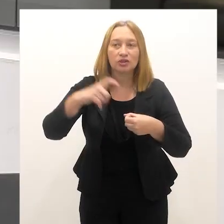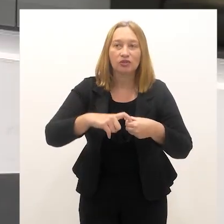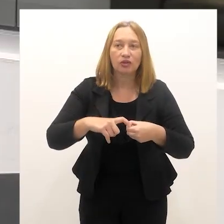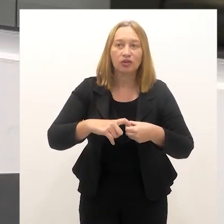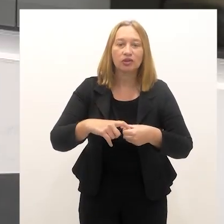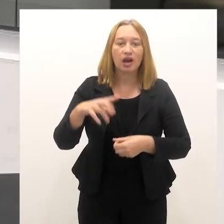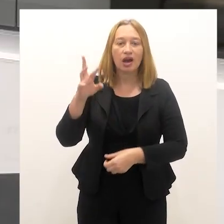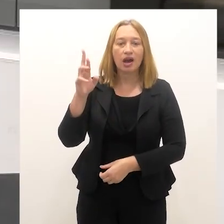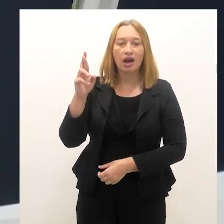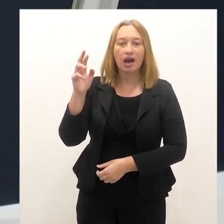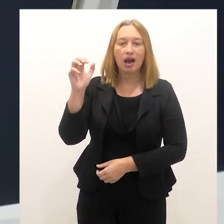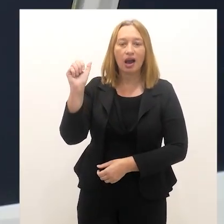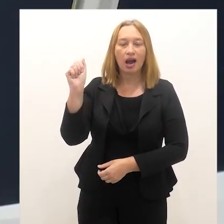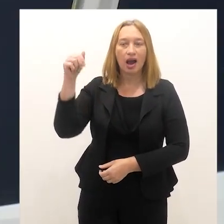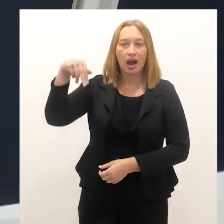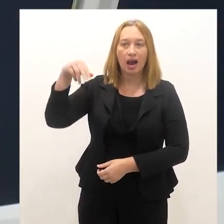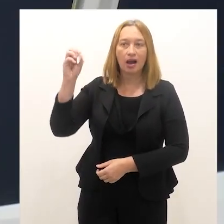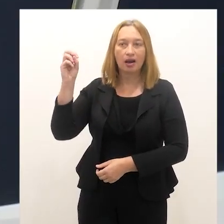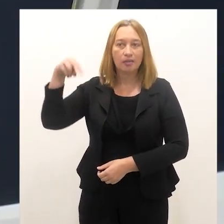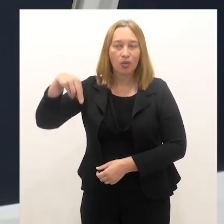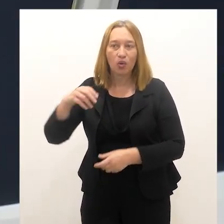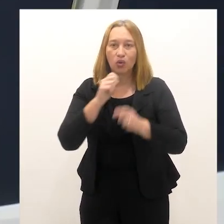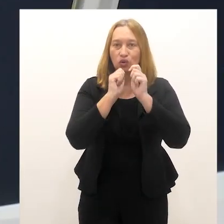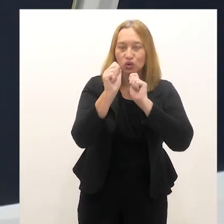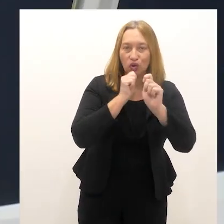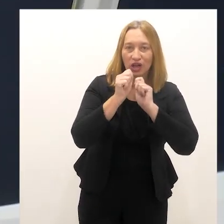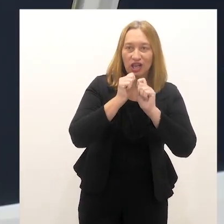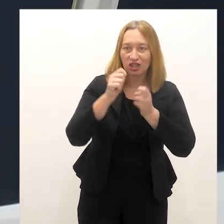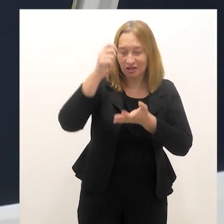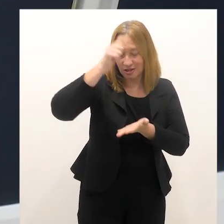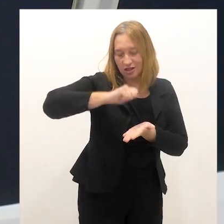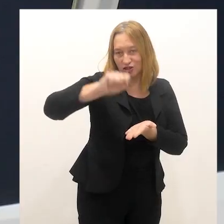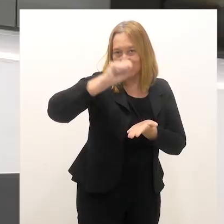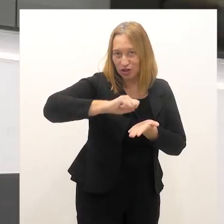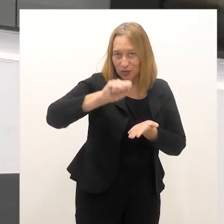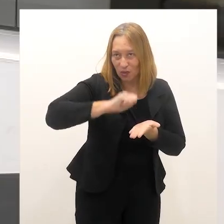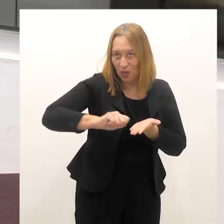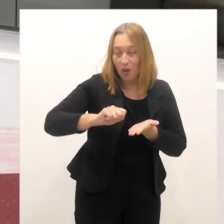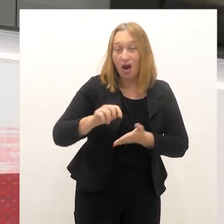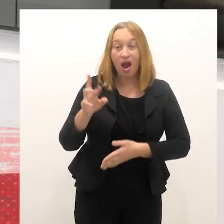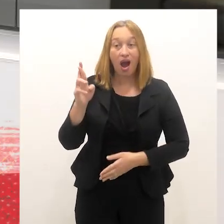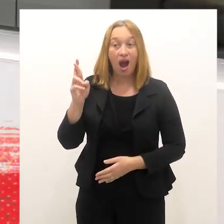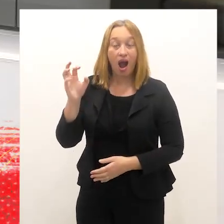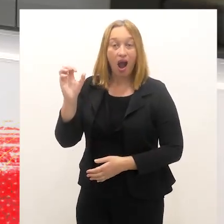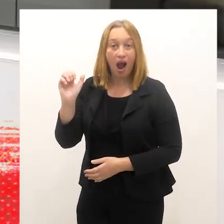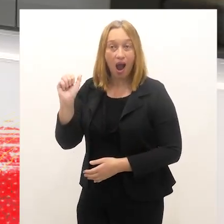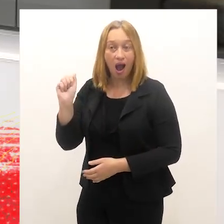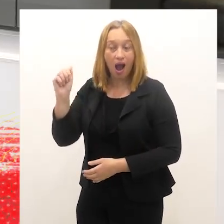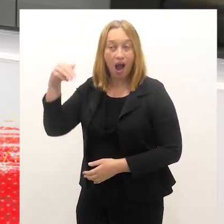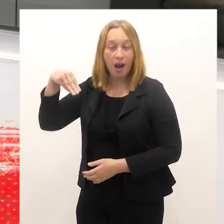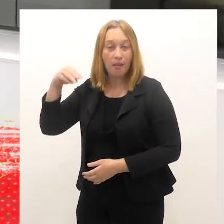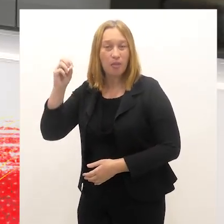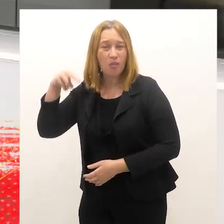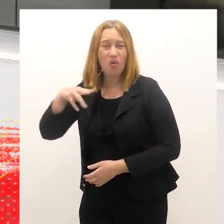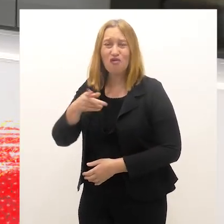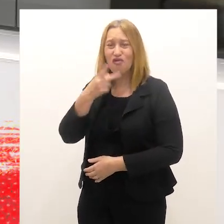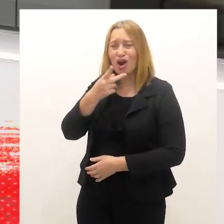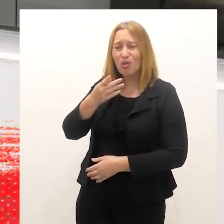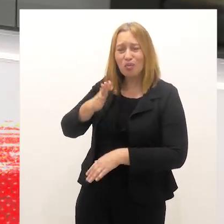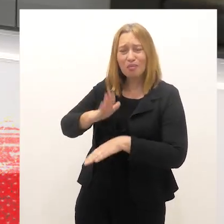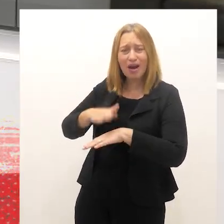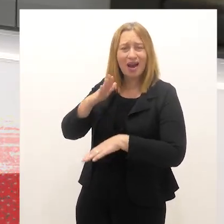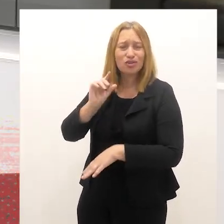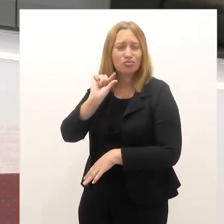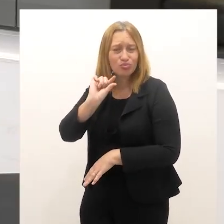Estamos de volta com Ramon Rodrigues, jornalista e escritor. Ramon, me fala um pouco